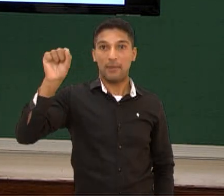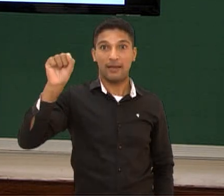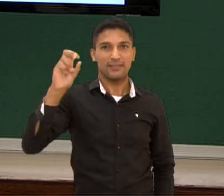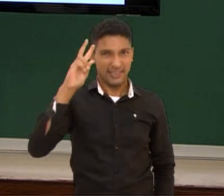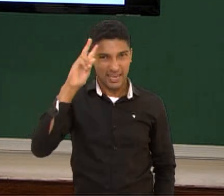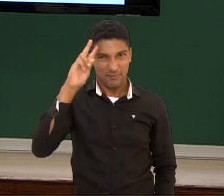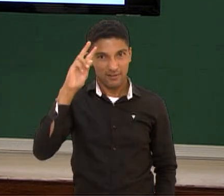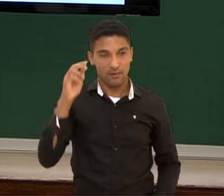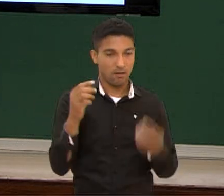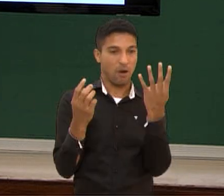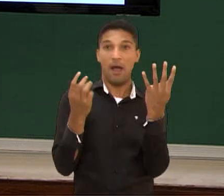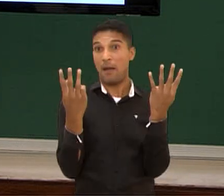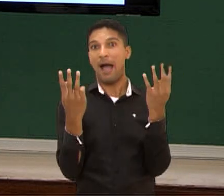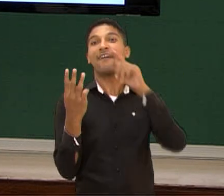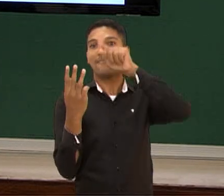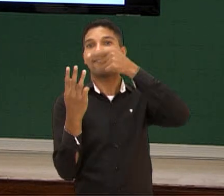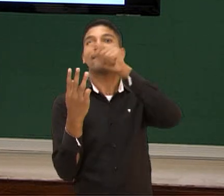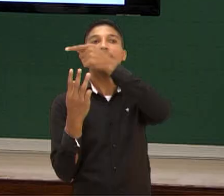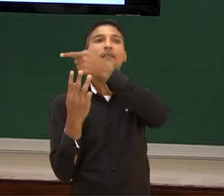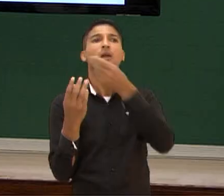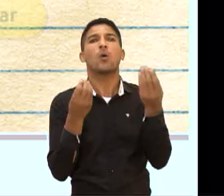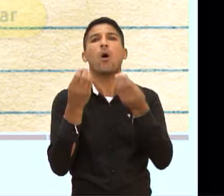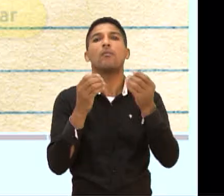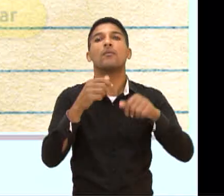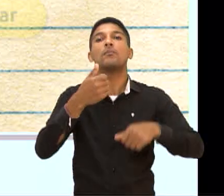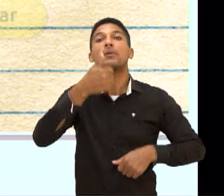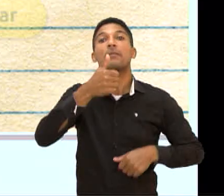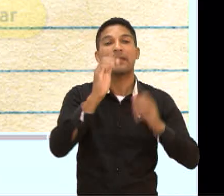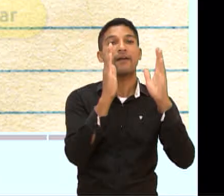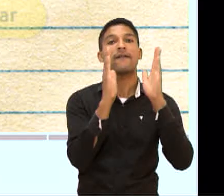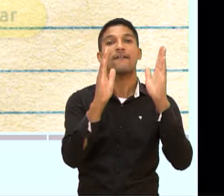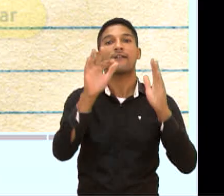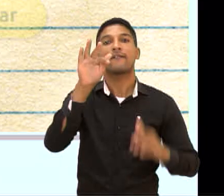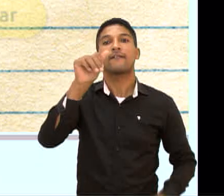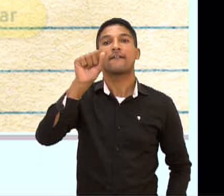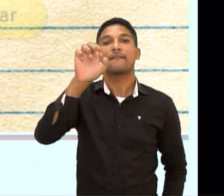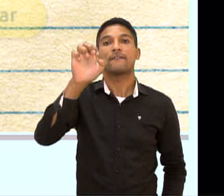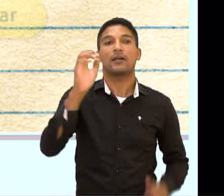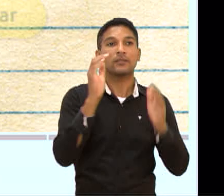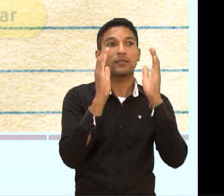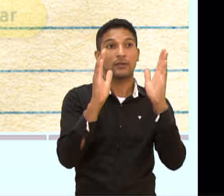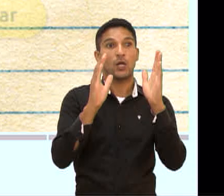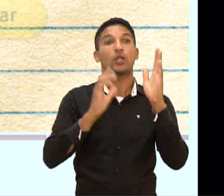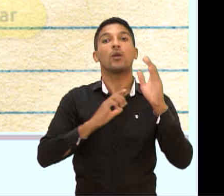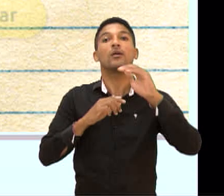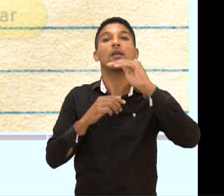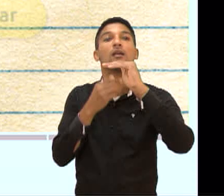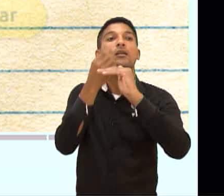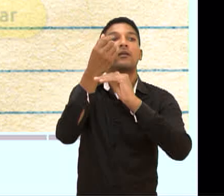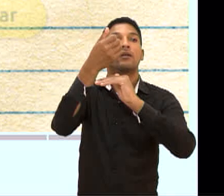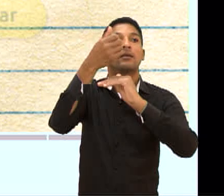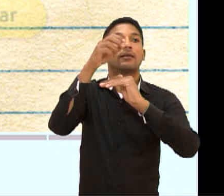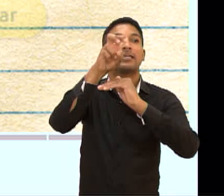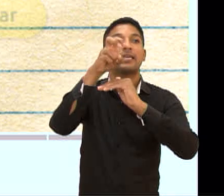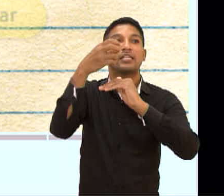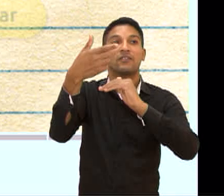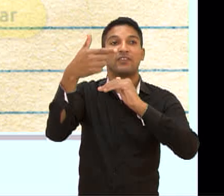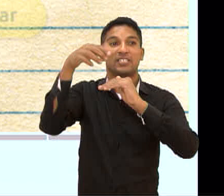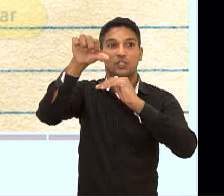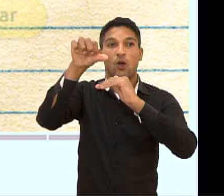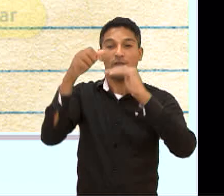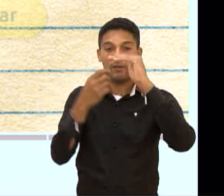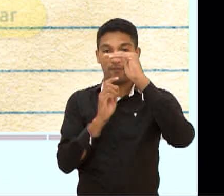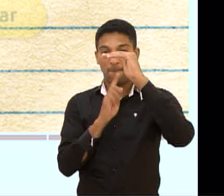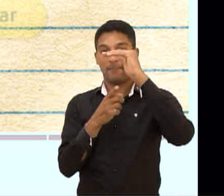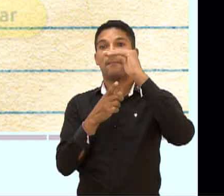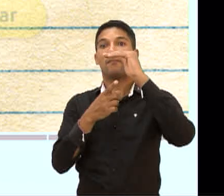aí? Tenho certeza que sim, né? Então, a primeira fase é o quê? Eu tenho 529 milésimos. E eu tenho que fazer o